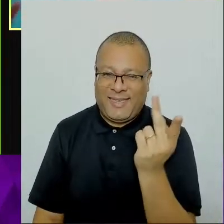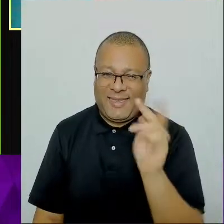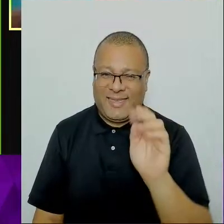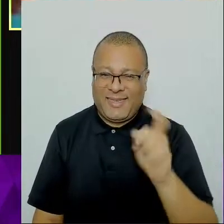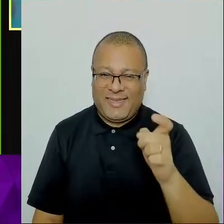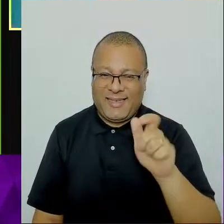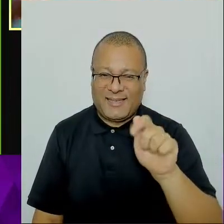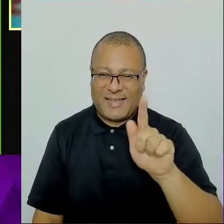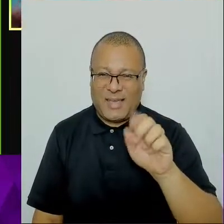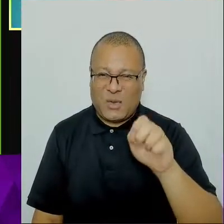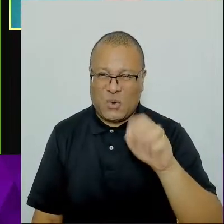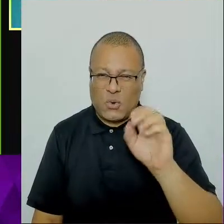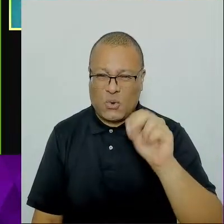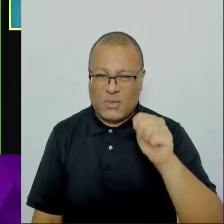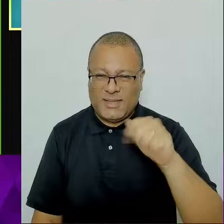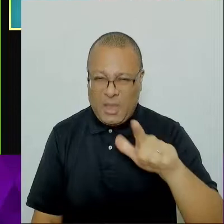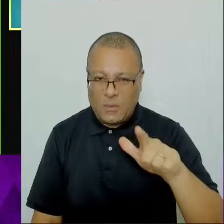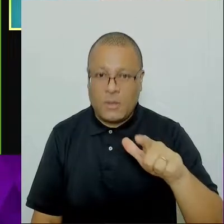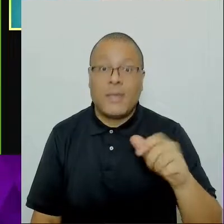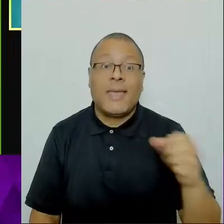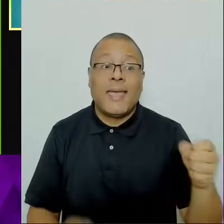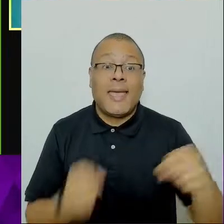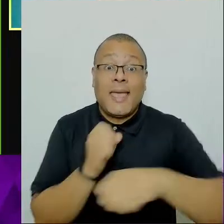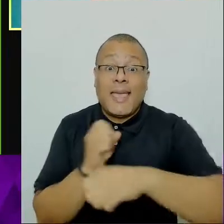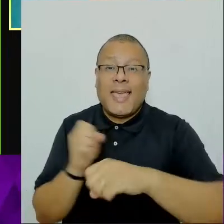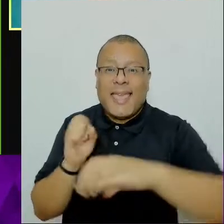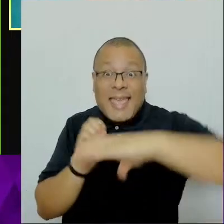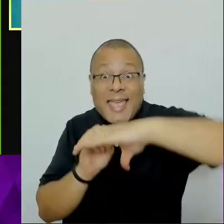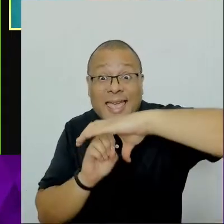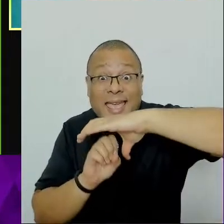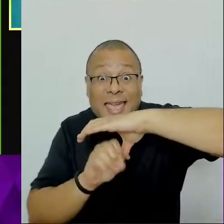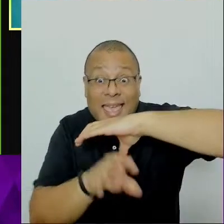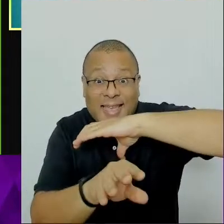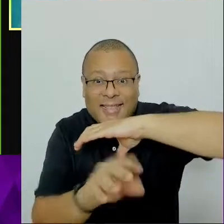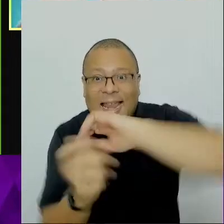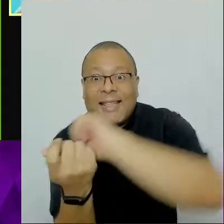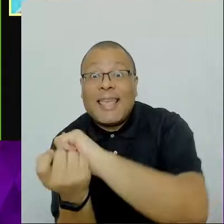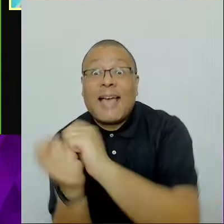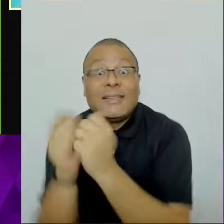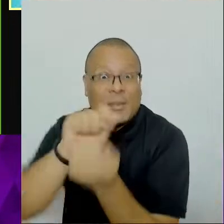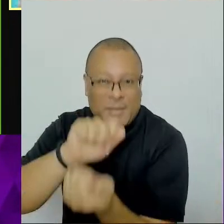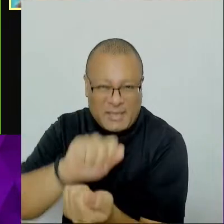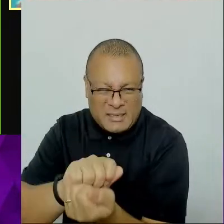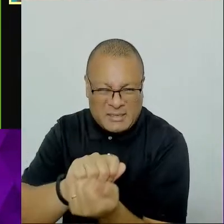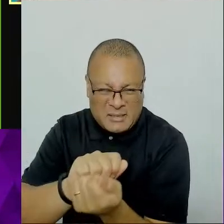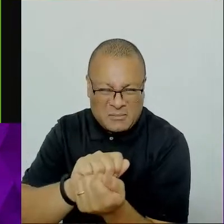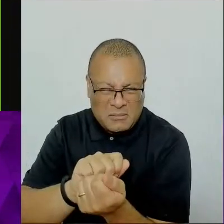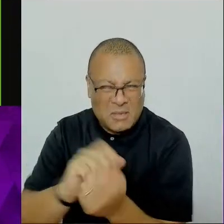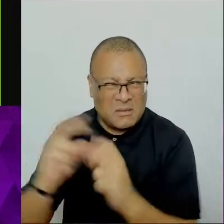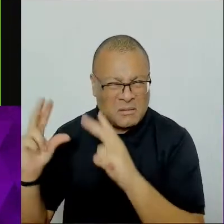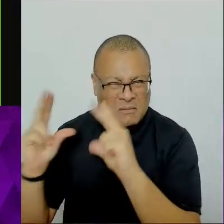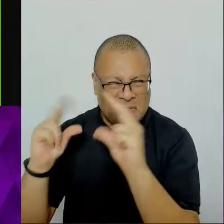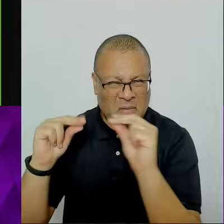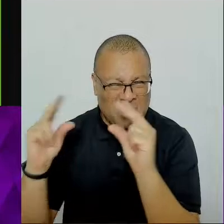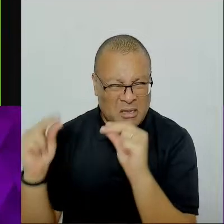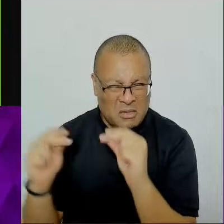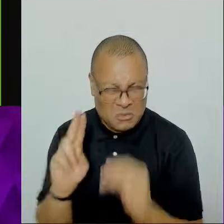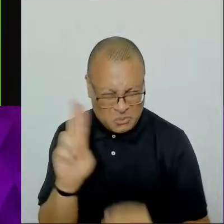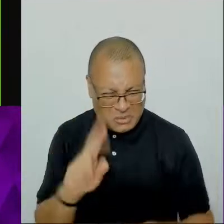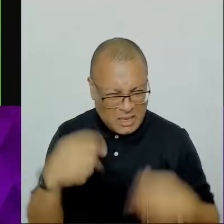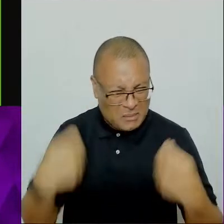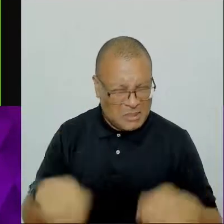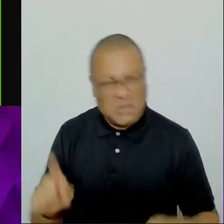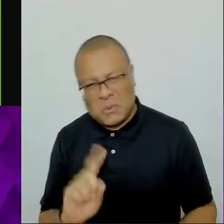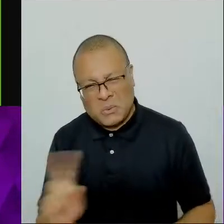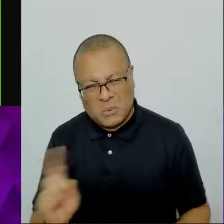tão falada? A gente ouve falar muito aí sobre arquitetura hexagonal. Bom, no próximo slide aqui, você